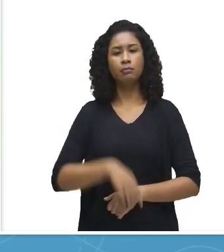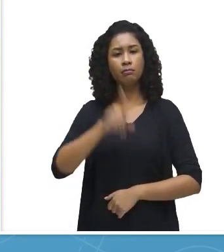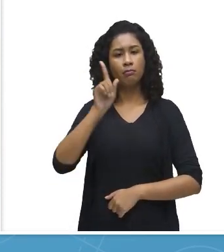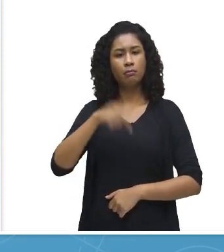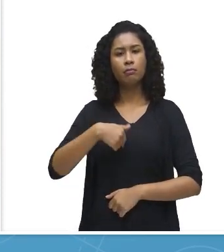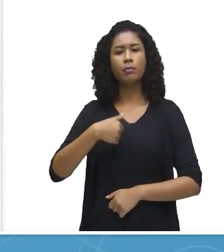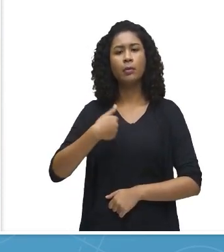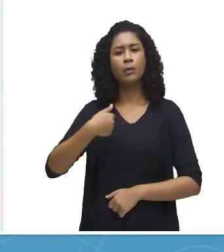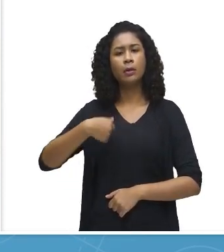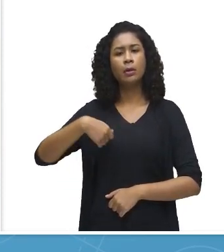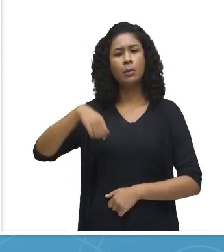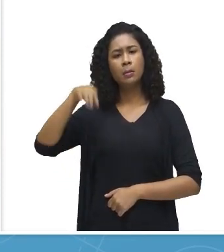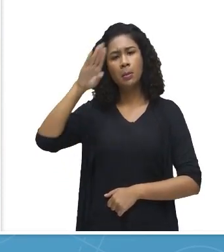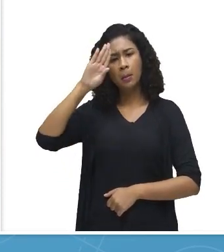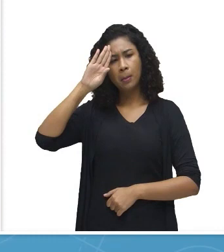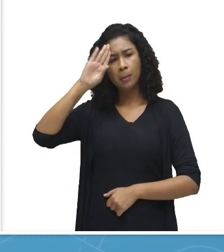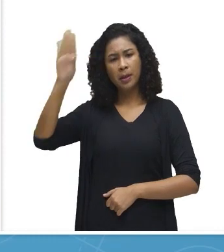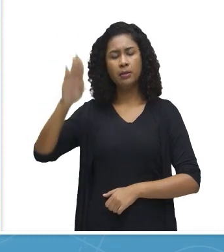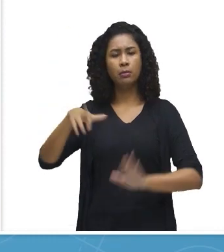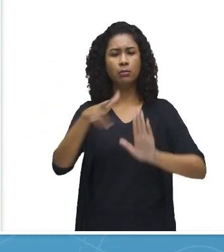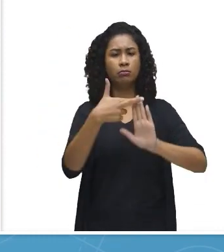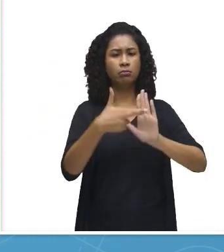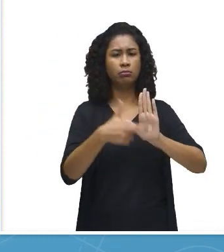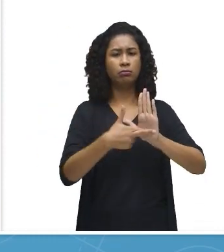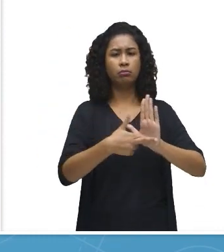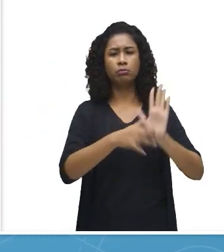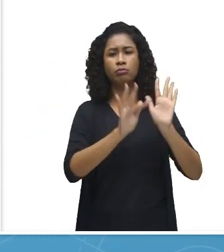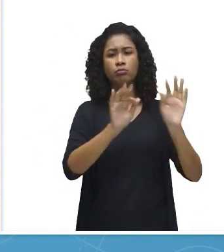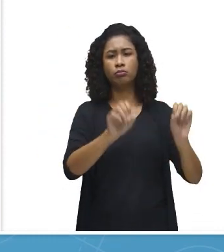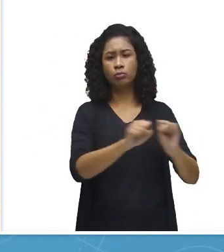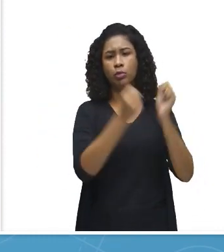principal de uma grande quebra de paradigma, que é o seguinte, que muitas das vezes